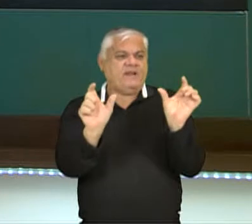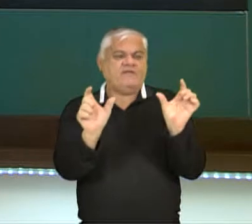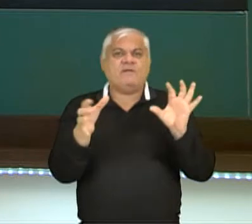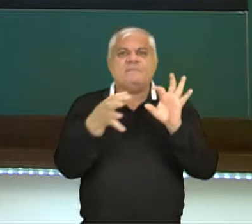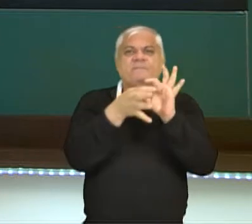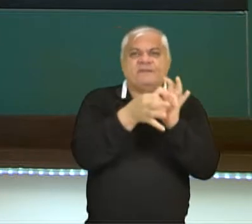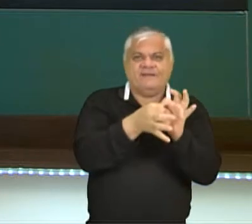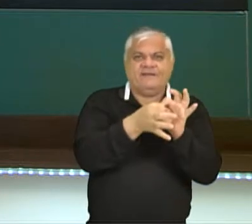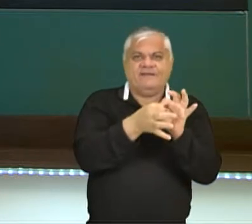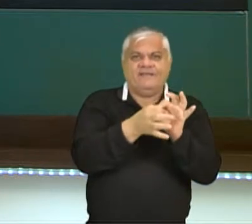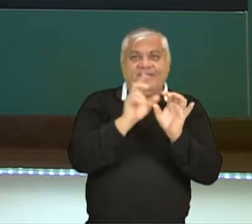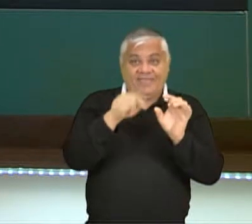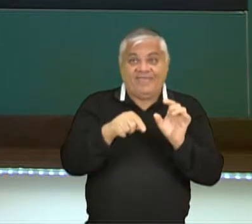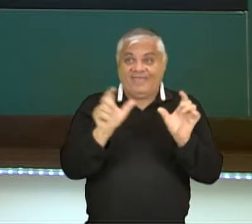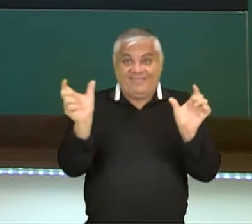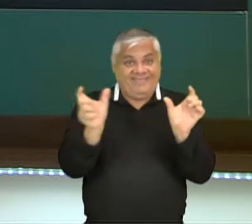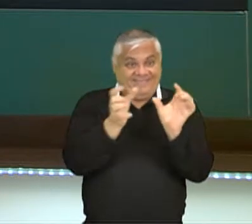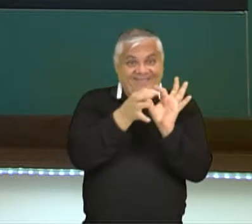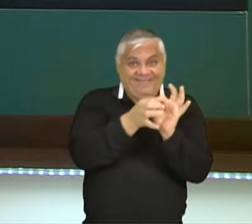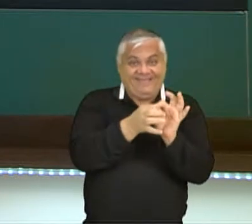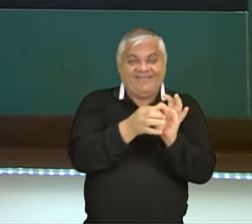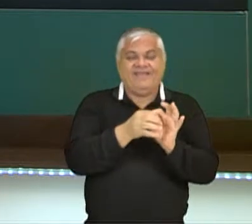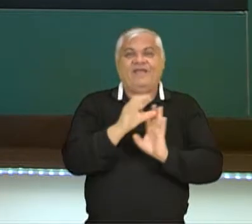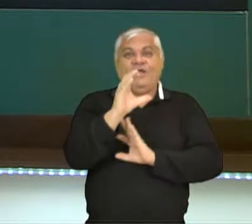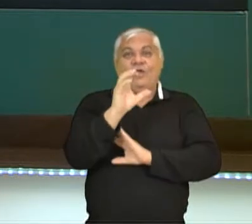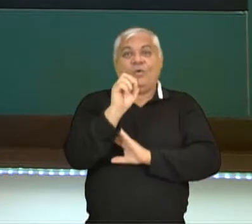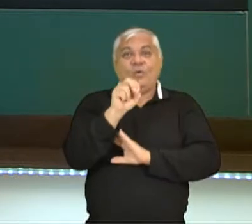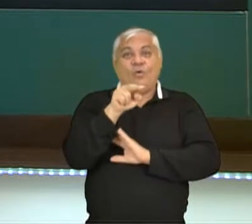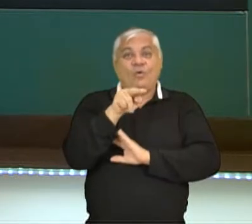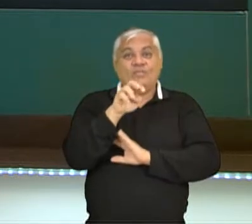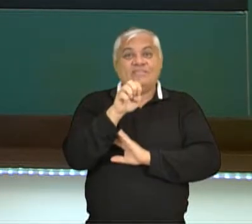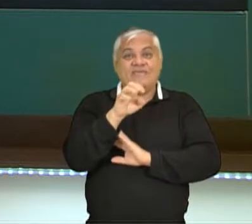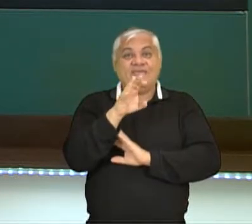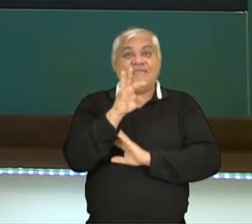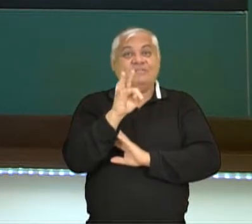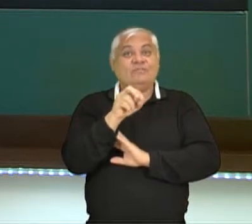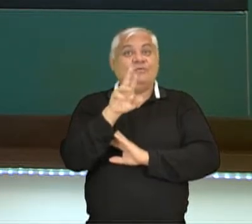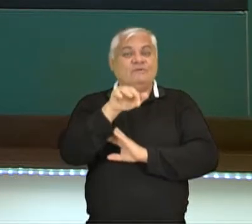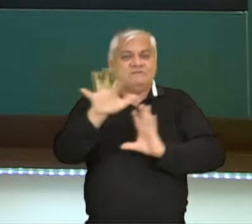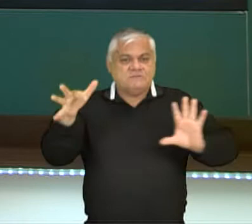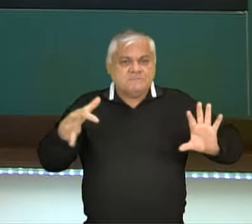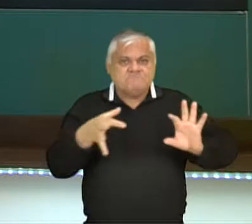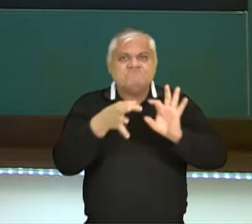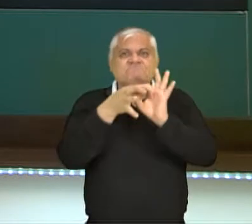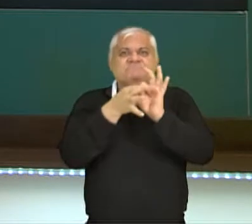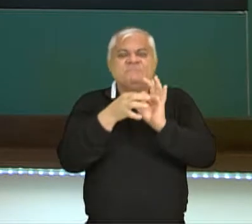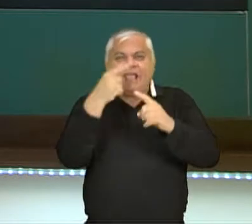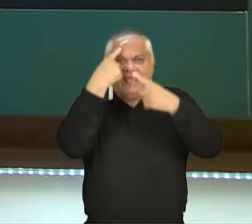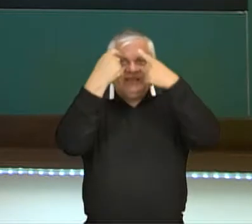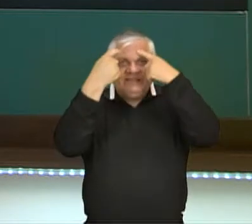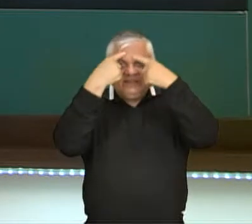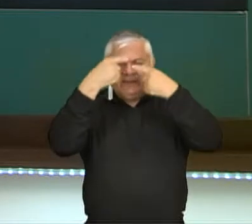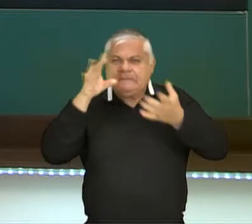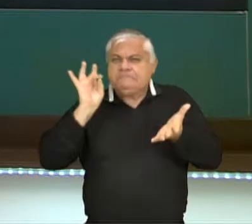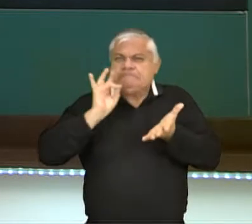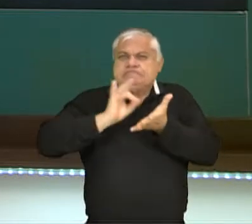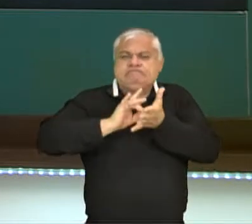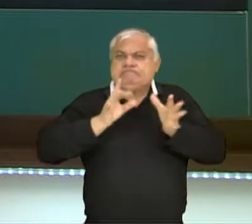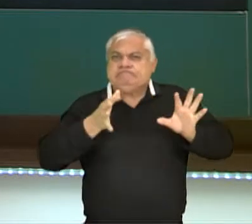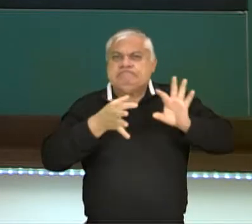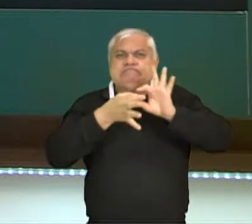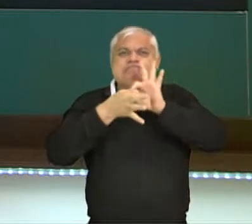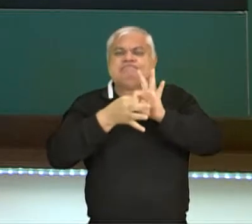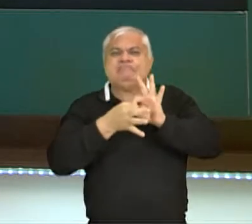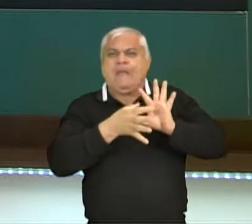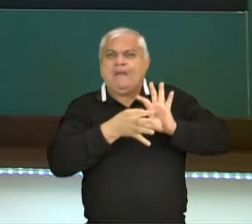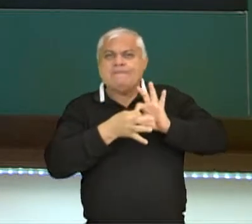Esses elementos conectivos, que nós chamamos de conectores, que fazem um encadeamento das ideias, produzem uma